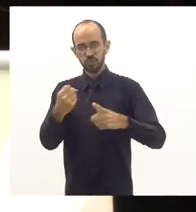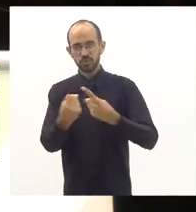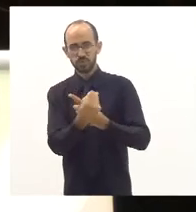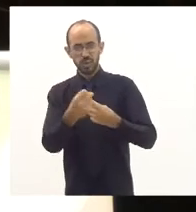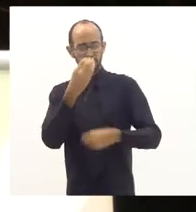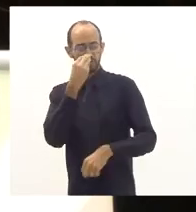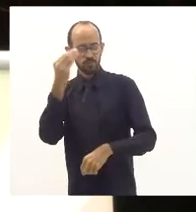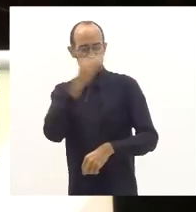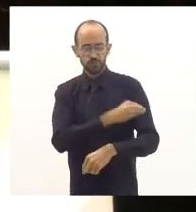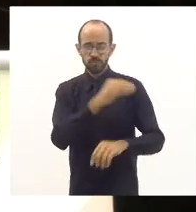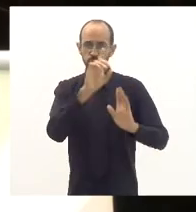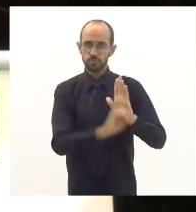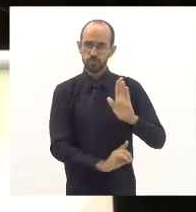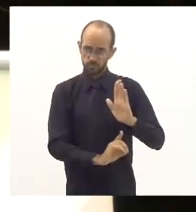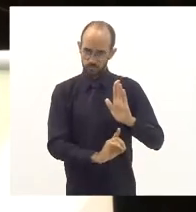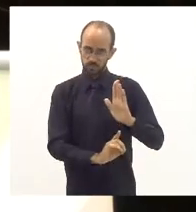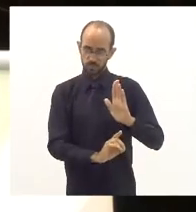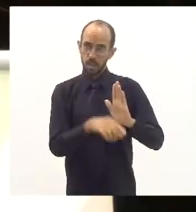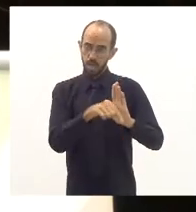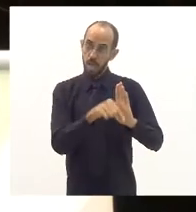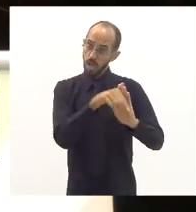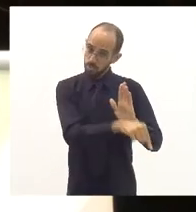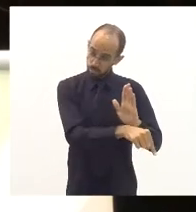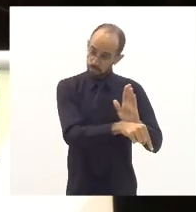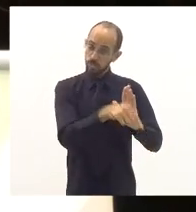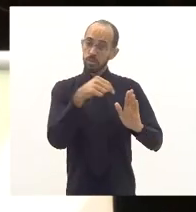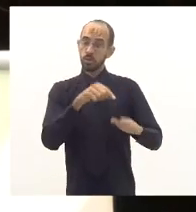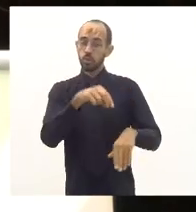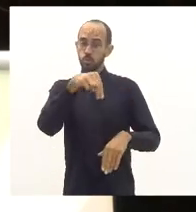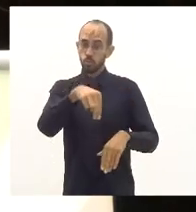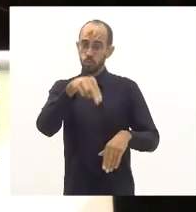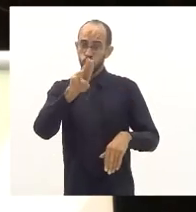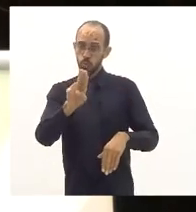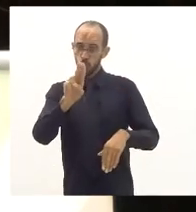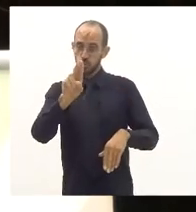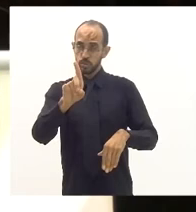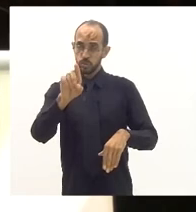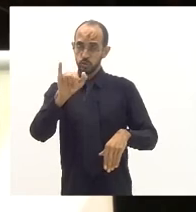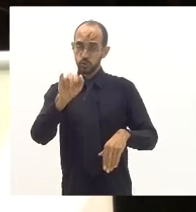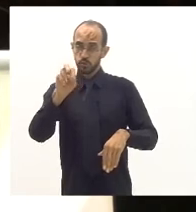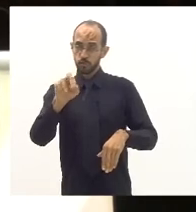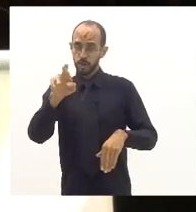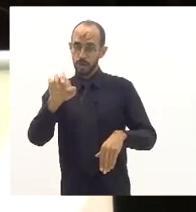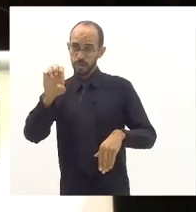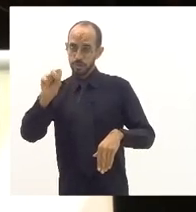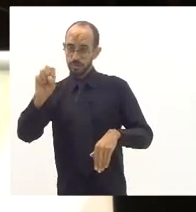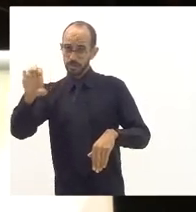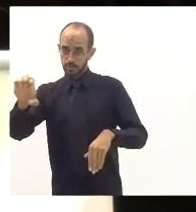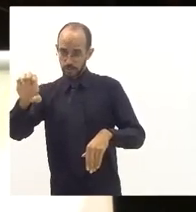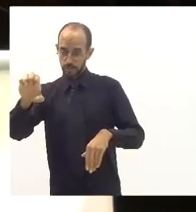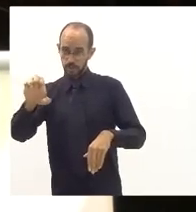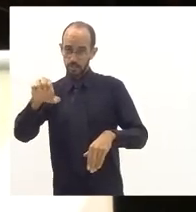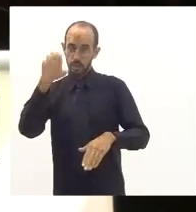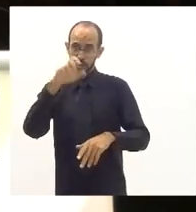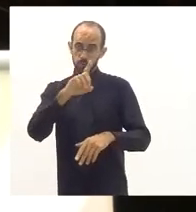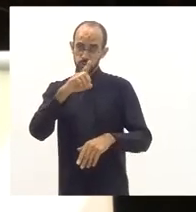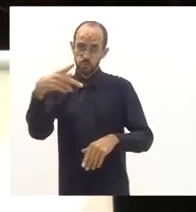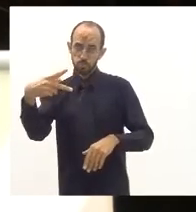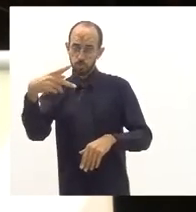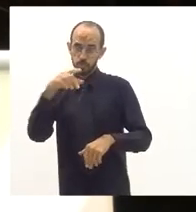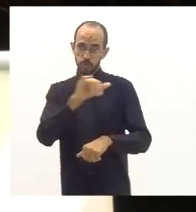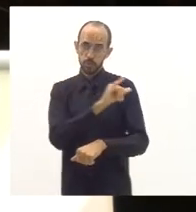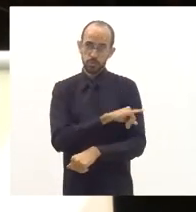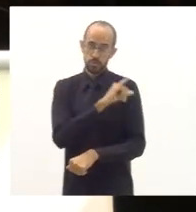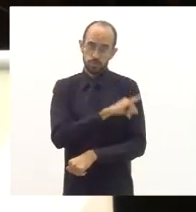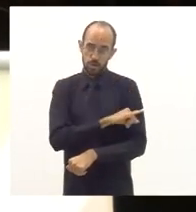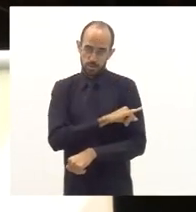de direitos. E é nesse ponto que o Nudiverses, da Defensoria Pública do Estado do Rio de Janeiro, ataca. Eu quero